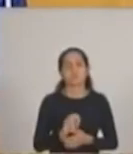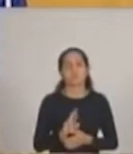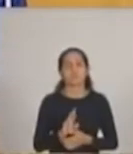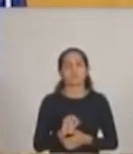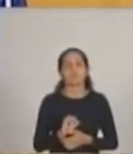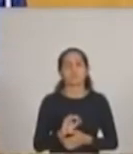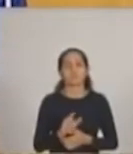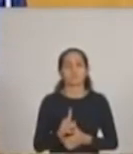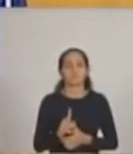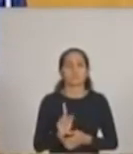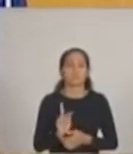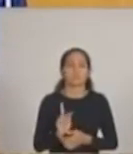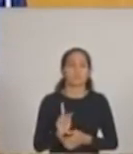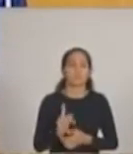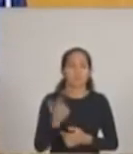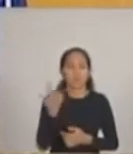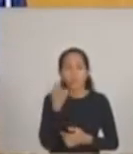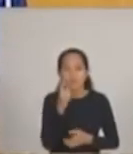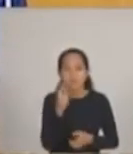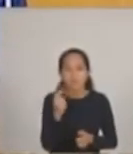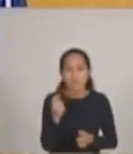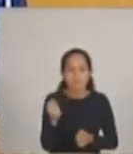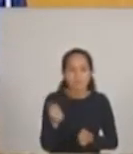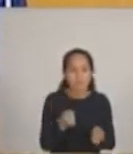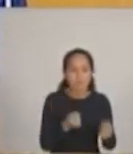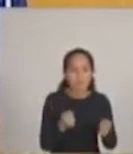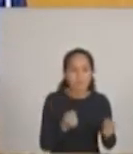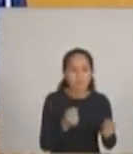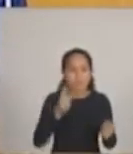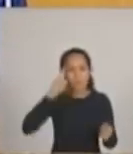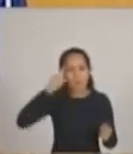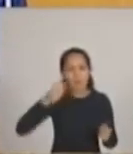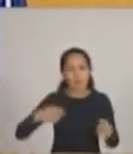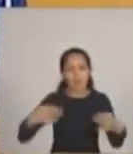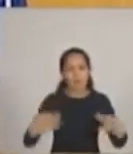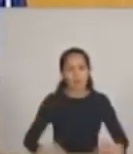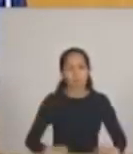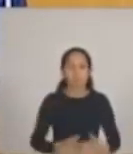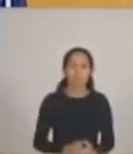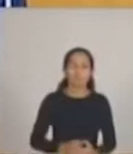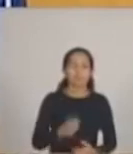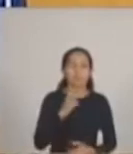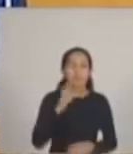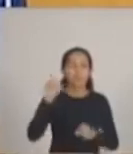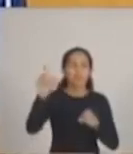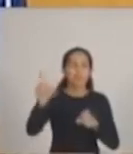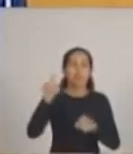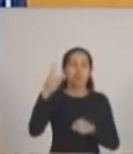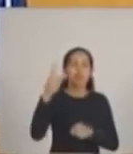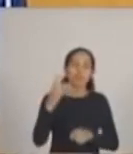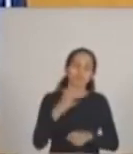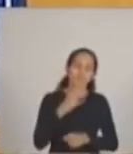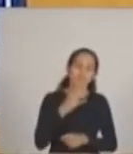poder achar o ponto de equilíbrio. Diz na roça que só conhece a temperatura da panela e a colher.